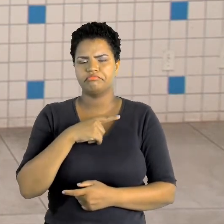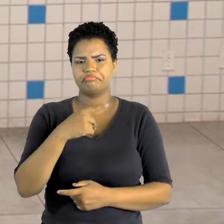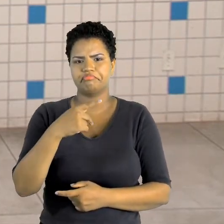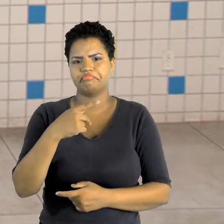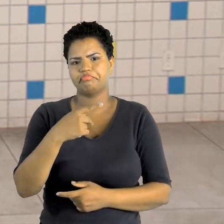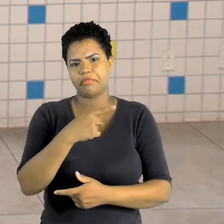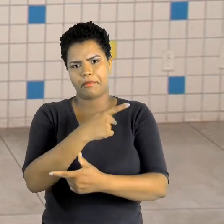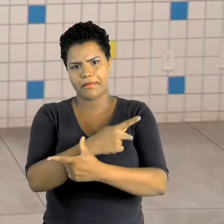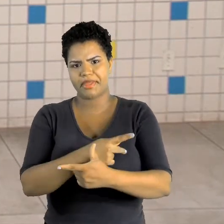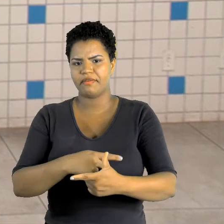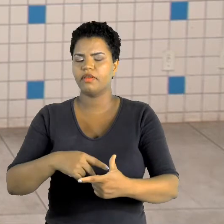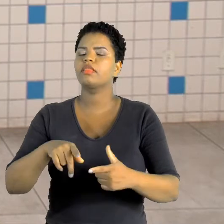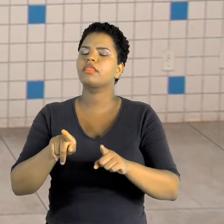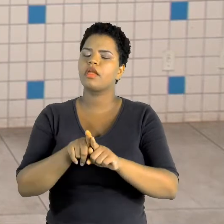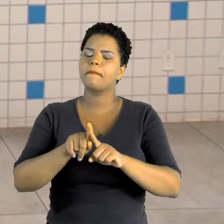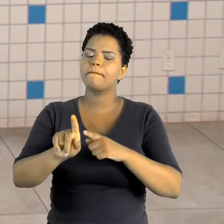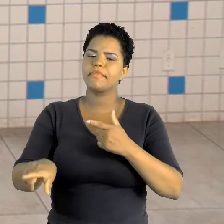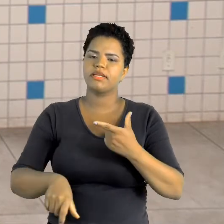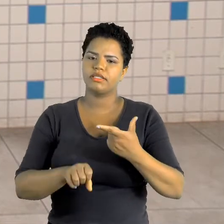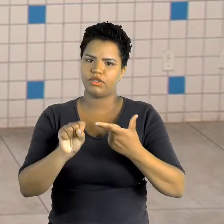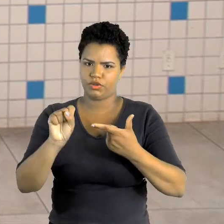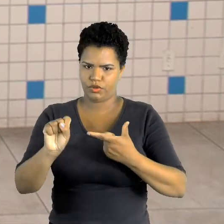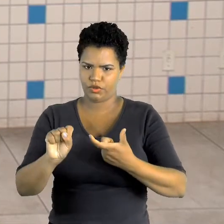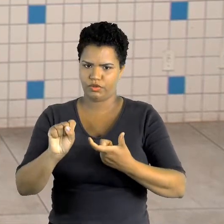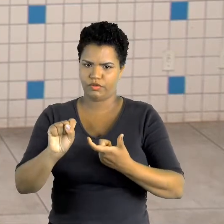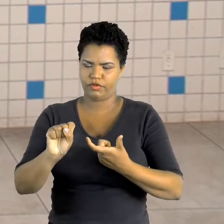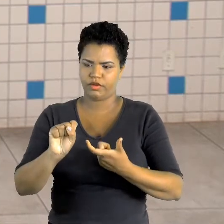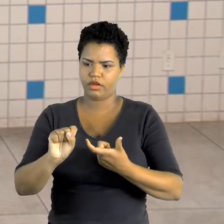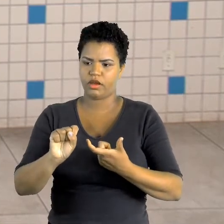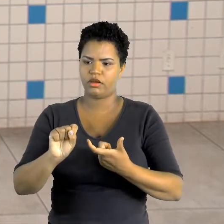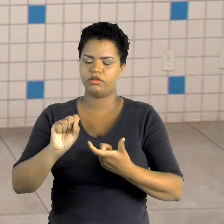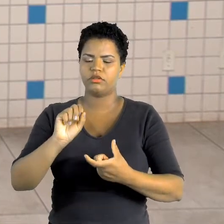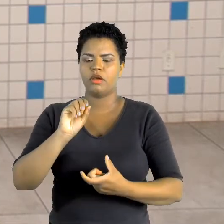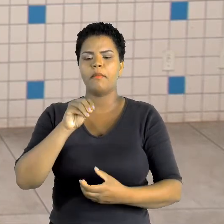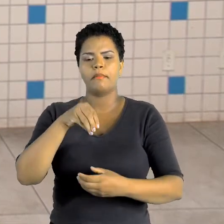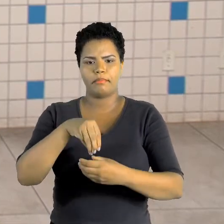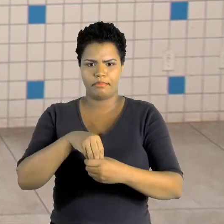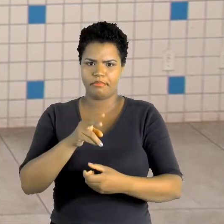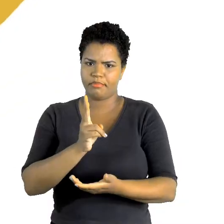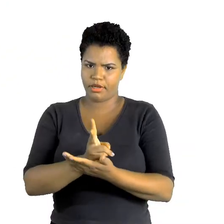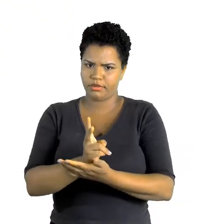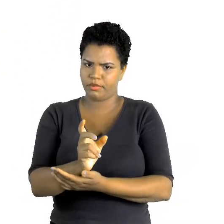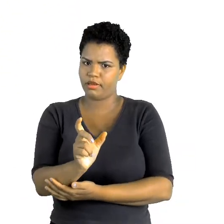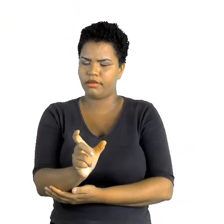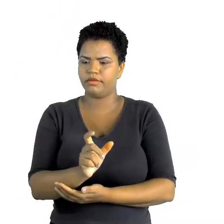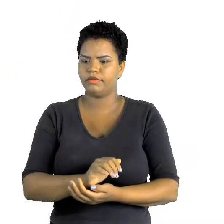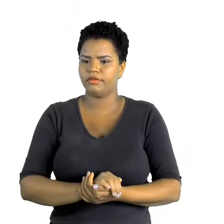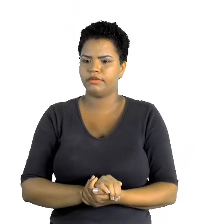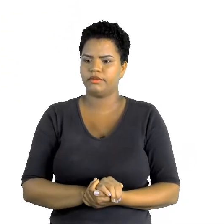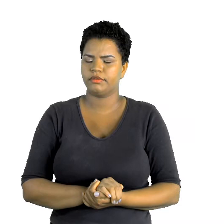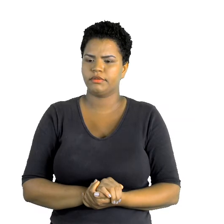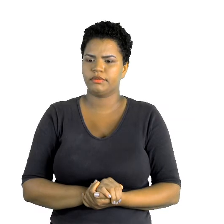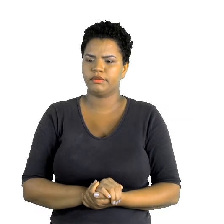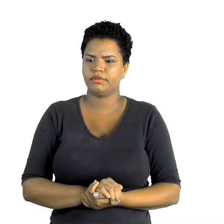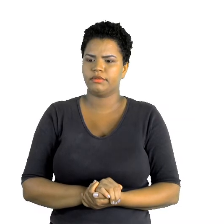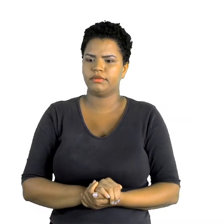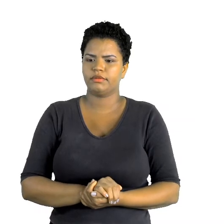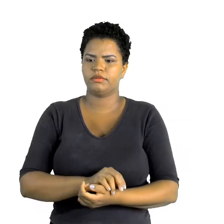o sufixo, ok? Que era o prefixo e o sufixo numa mesma estrutura, numa mesma palavra. Tá? Que